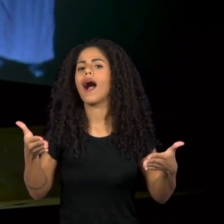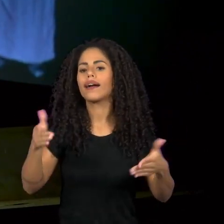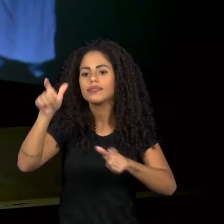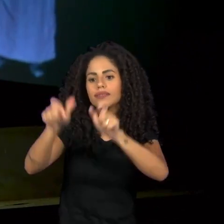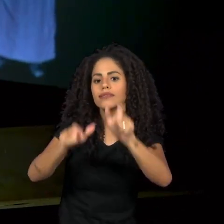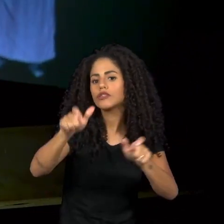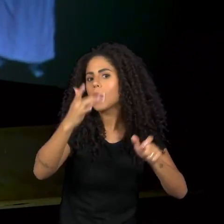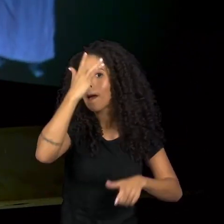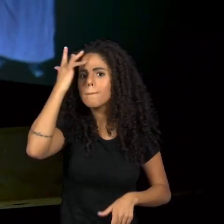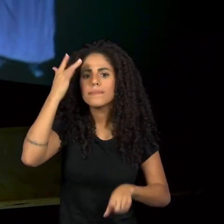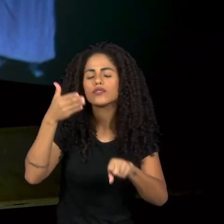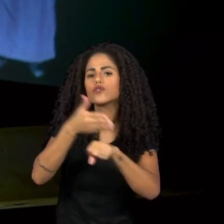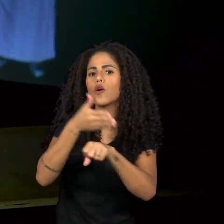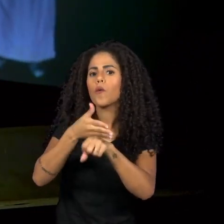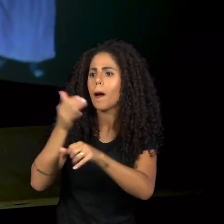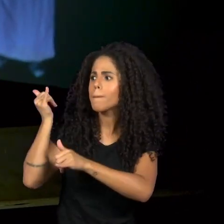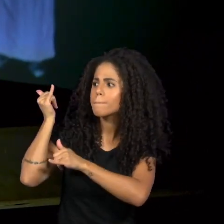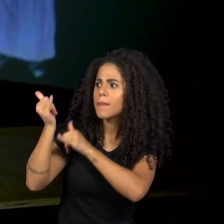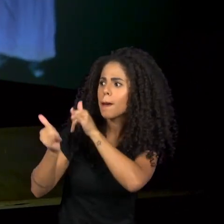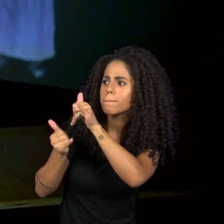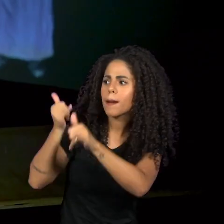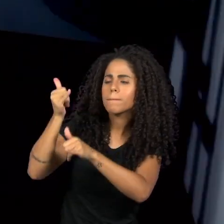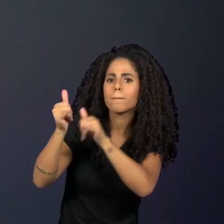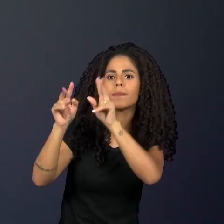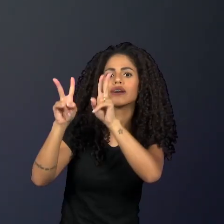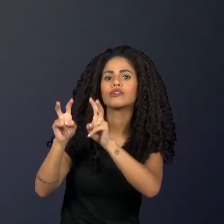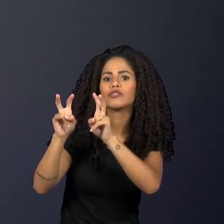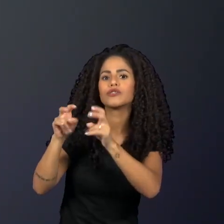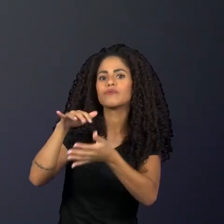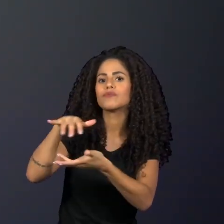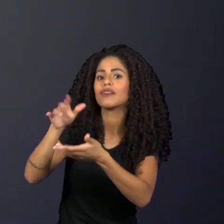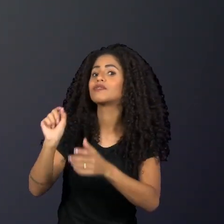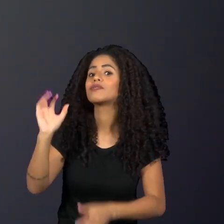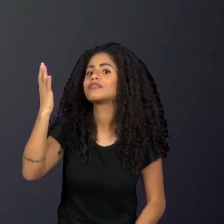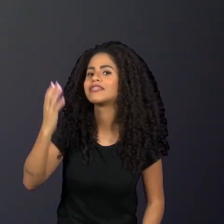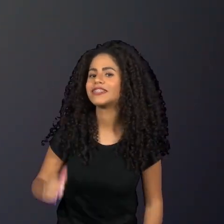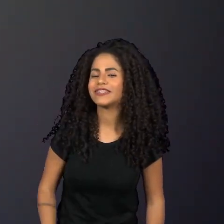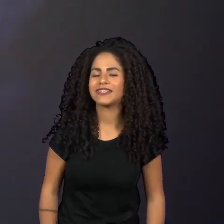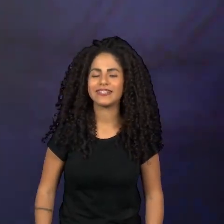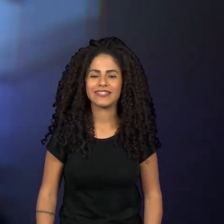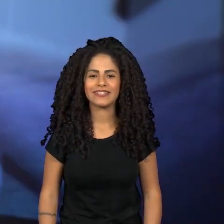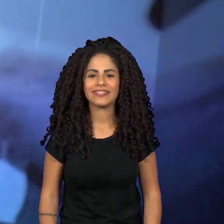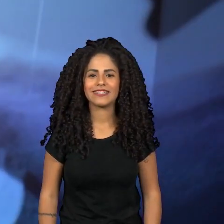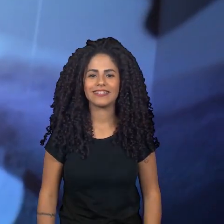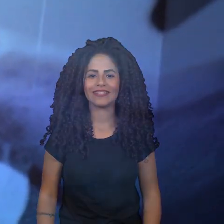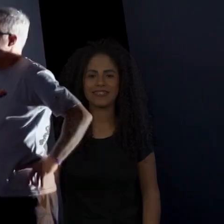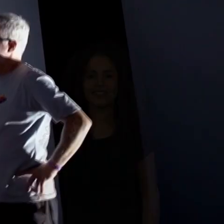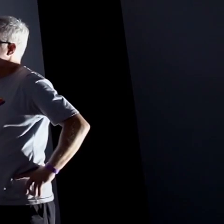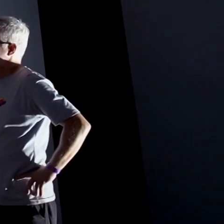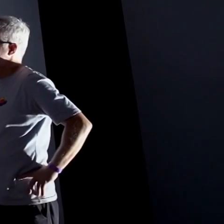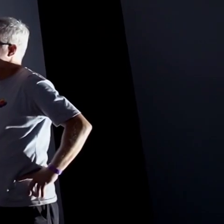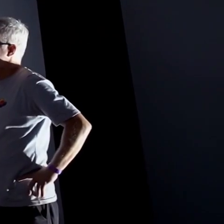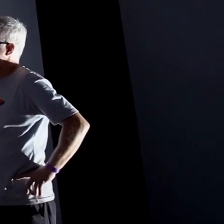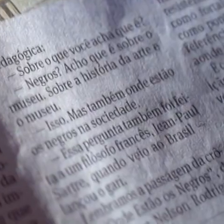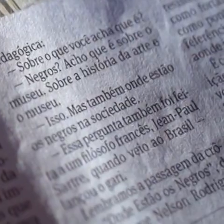virtualmente vão estar contando histórias sobre a humanidade? You will not be able to stay home, brother.